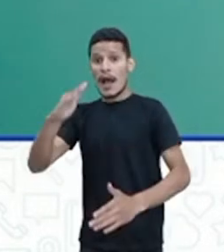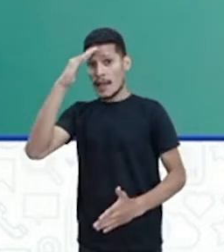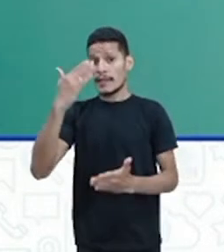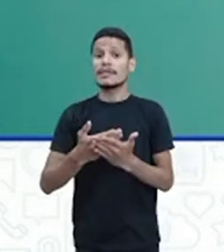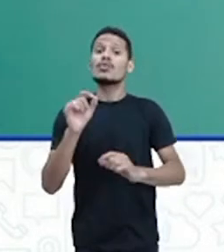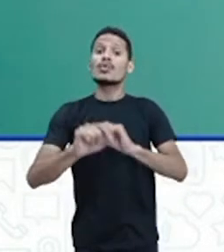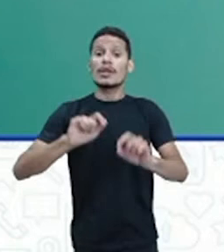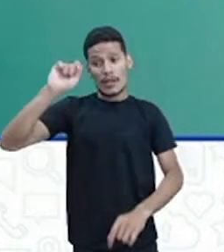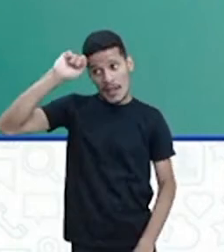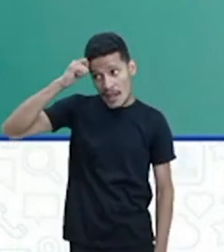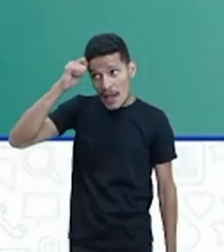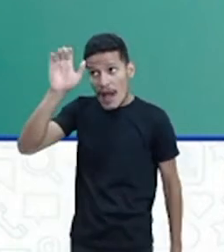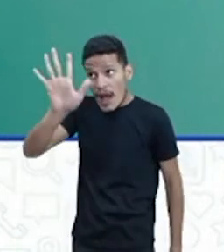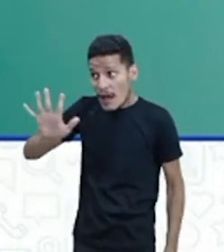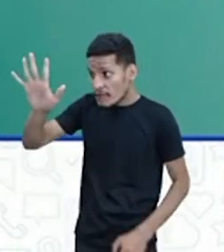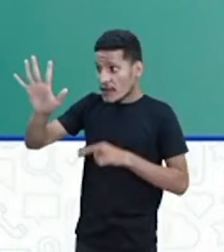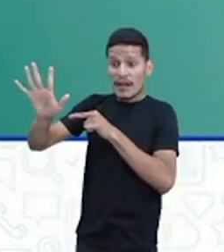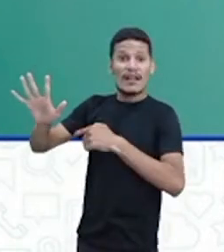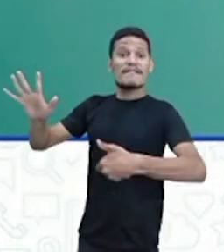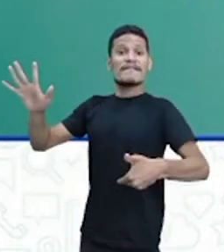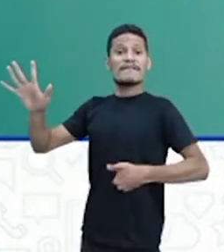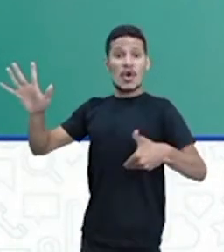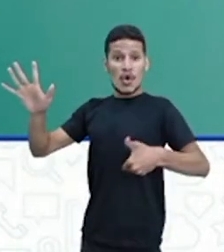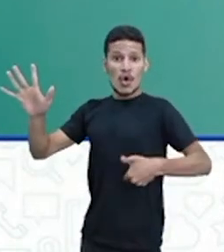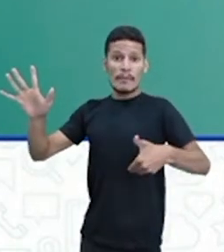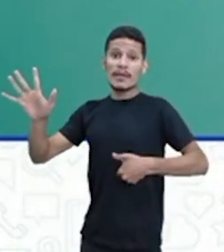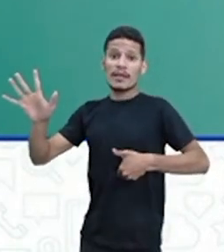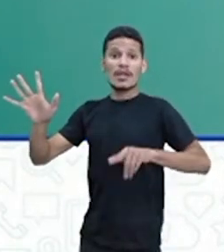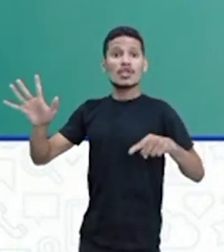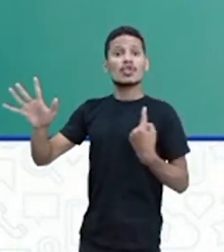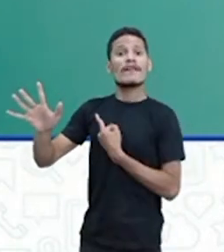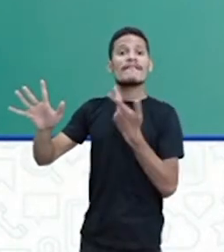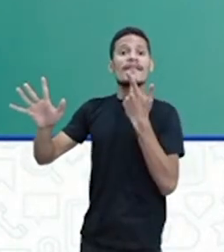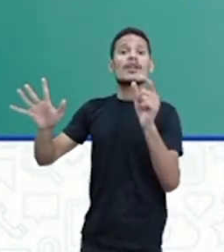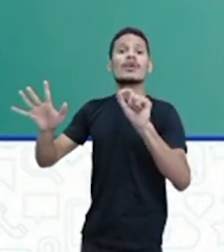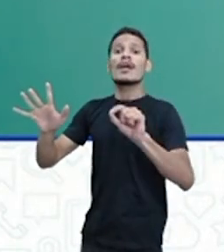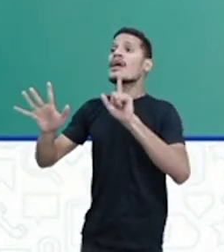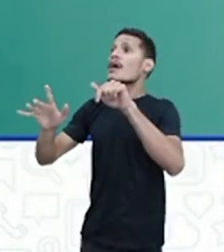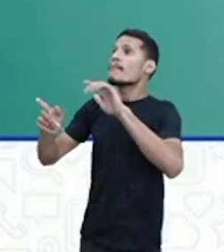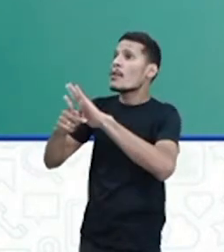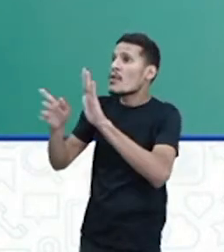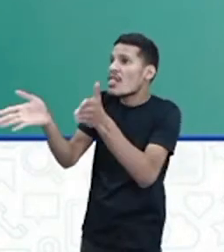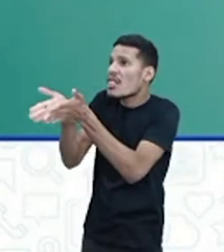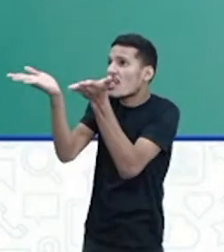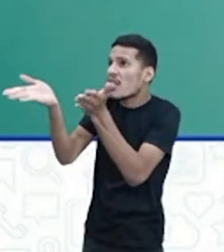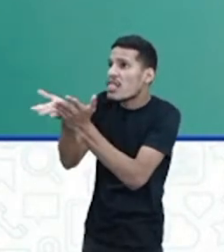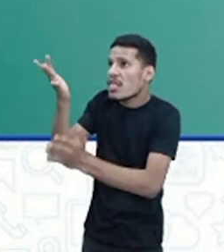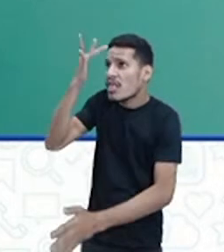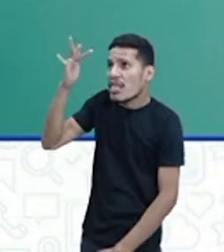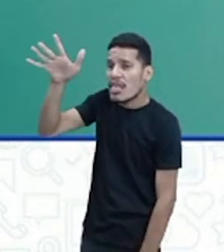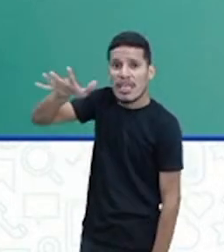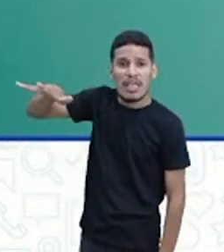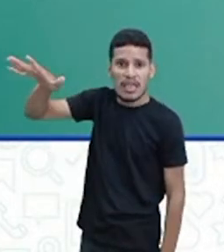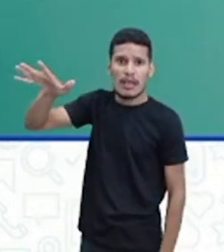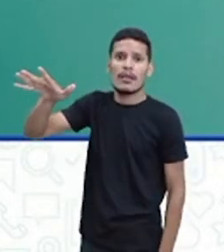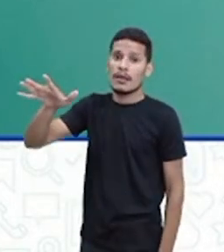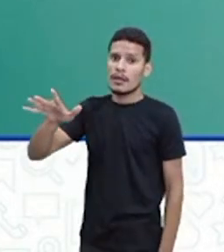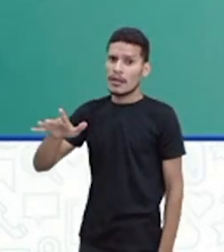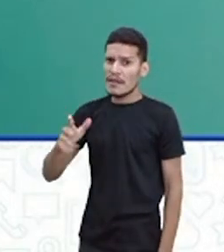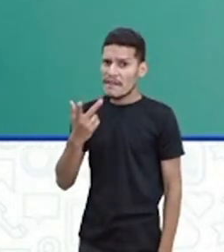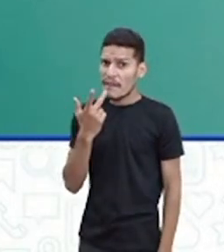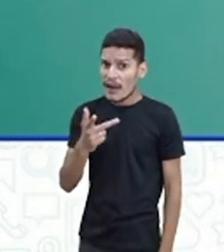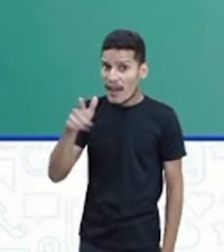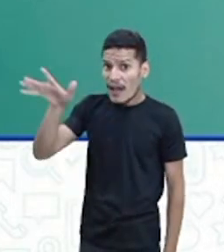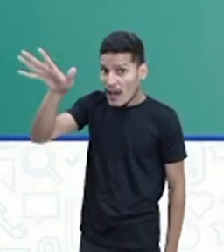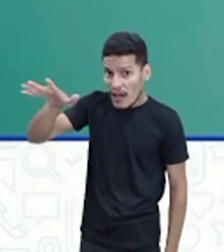população africana passa fome, reproduzimos a ideia de que a África é um lugar consumido pela pobreza. Então, a gente tem muito essa ideia ainda reproduzida de que